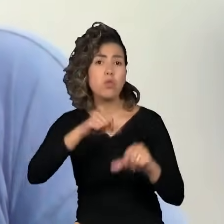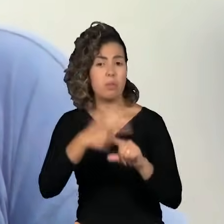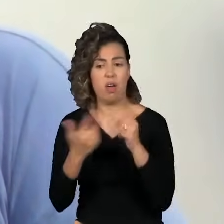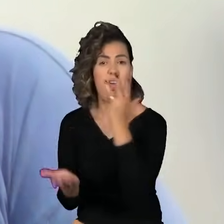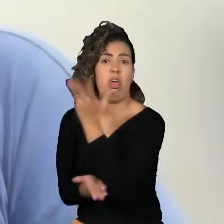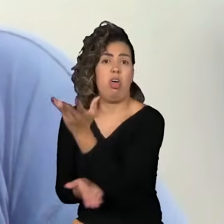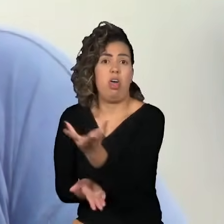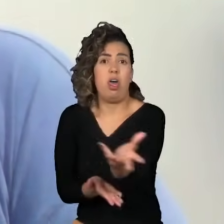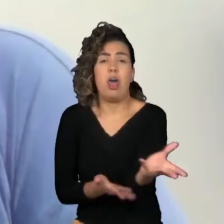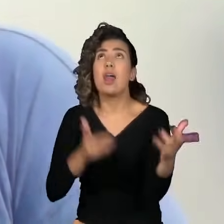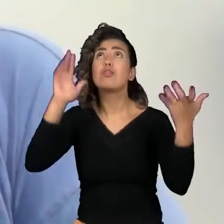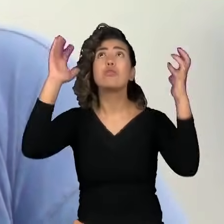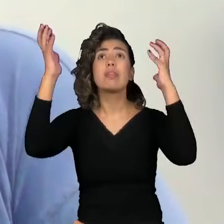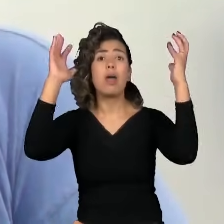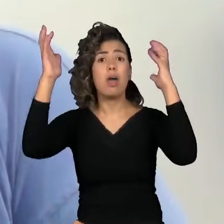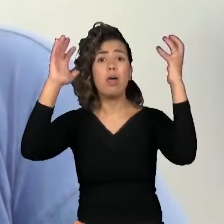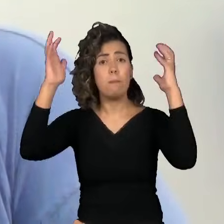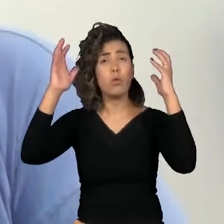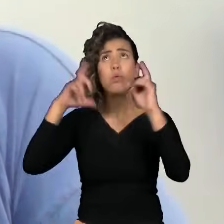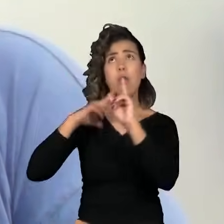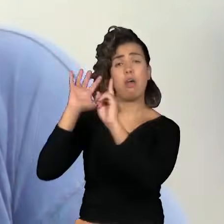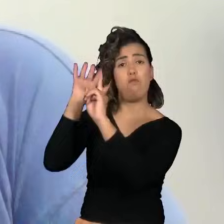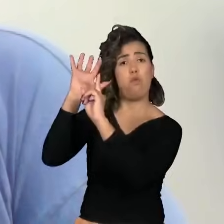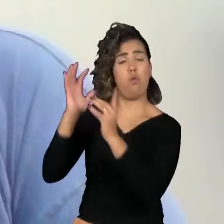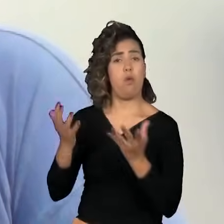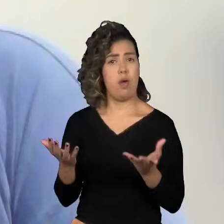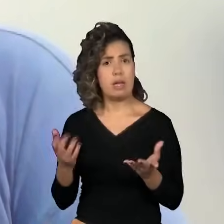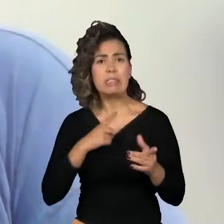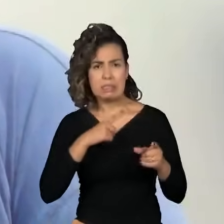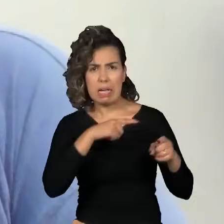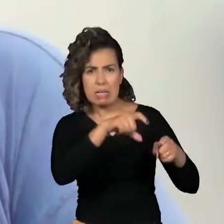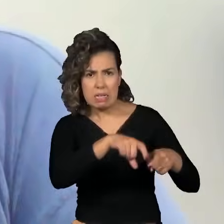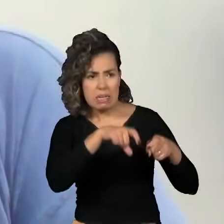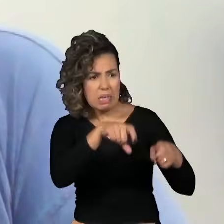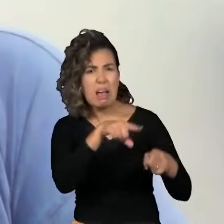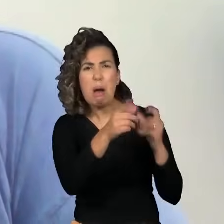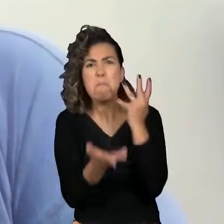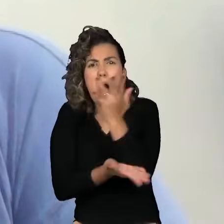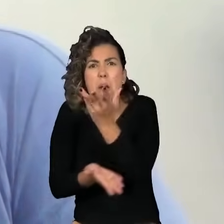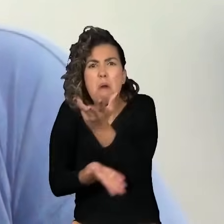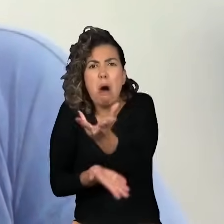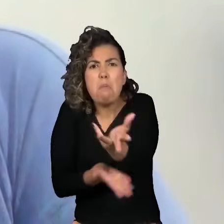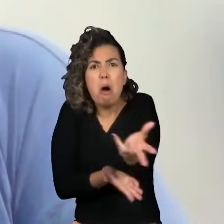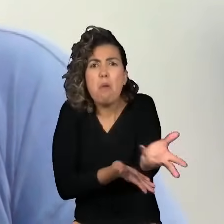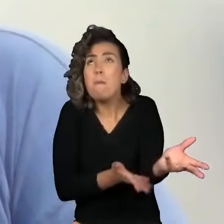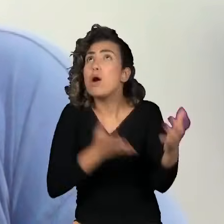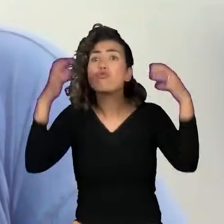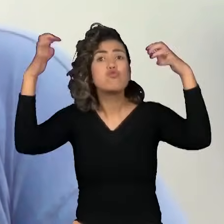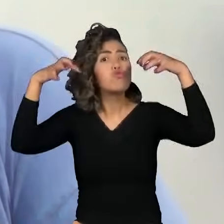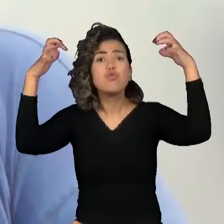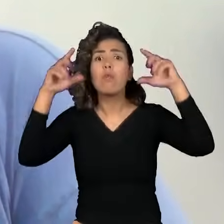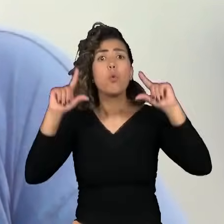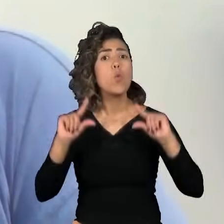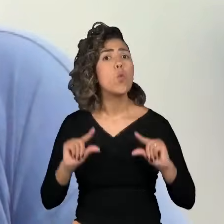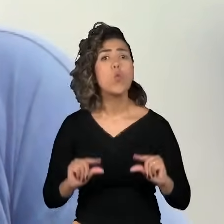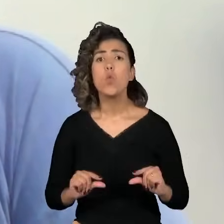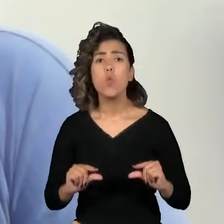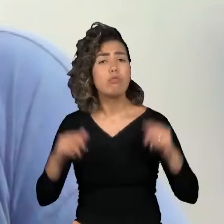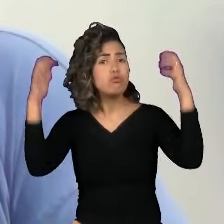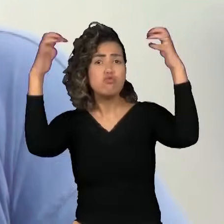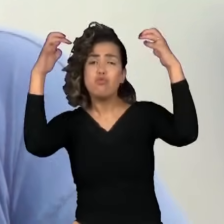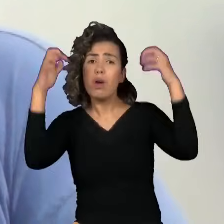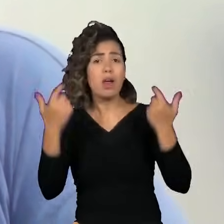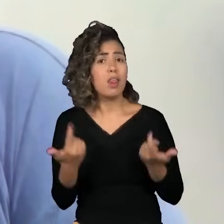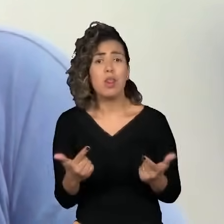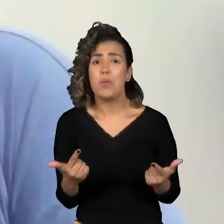têm estudos mostrando que depois de um grande desmatamento na região, houve uma diminuição da chuva, prejudicando, por exemplo,